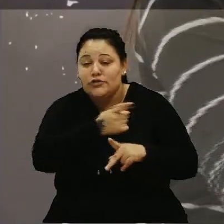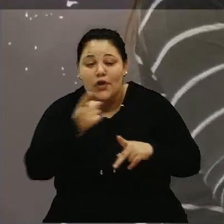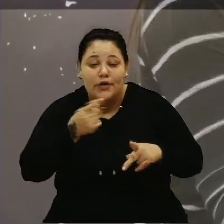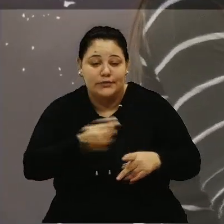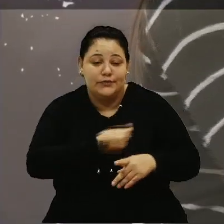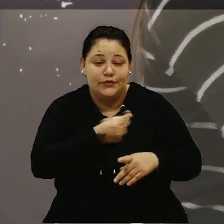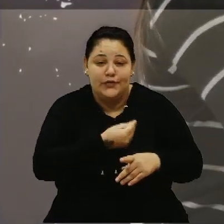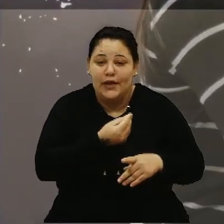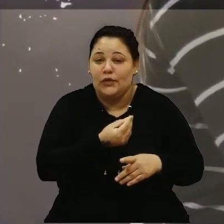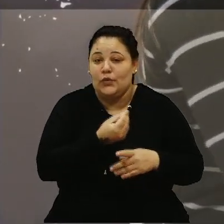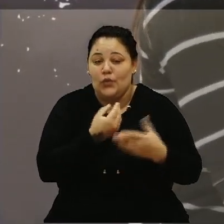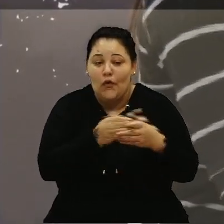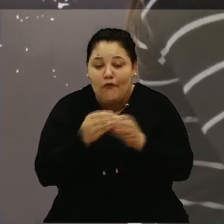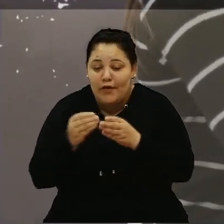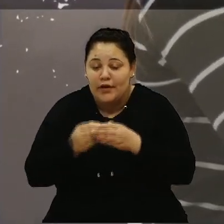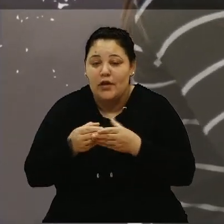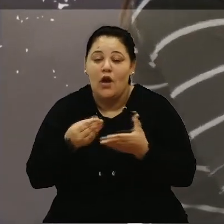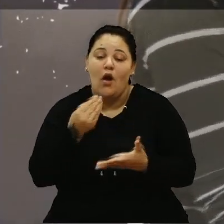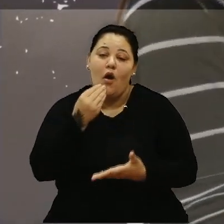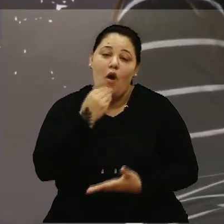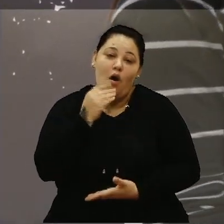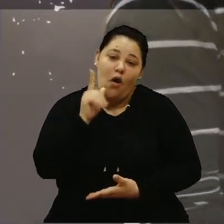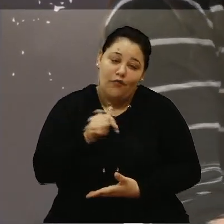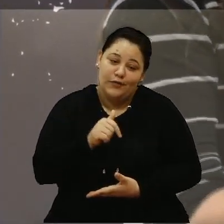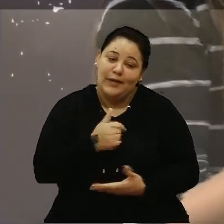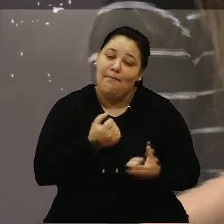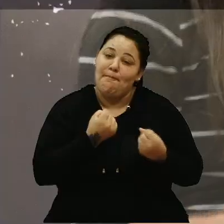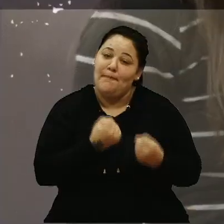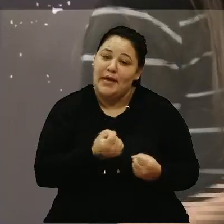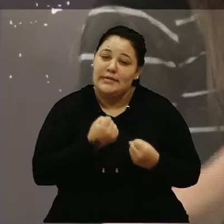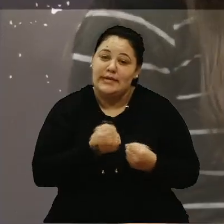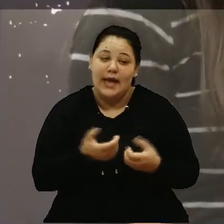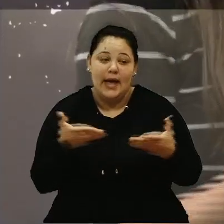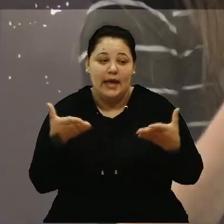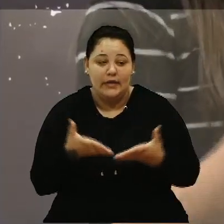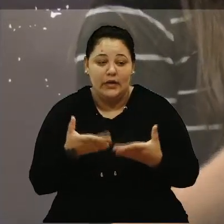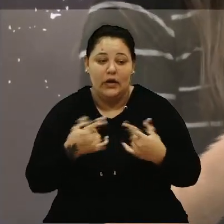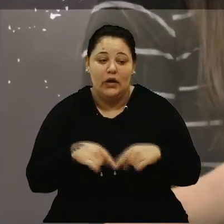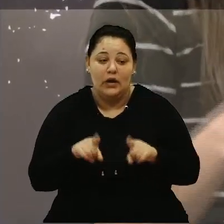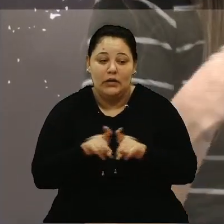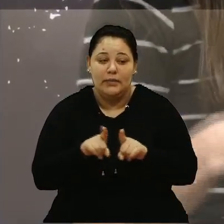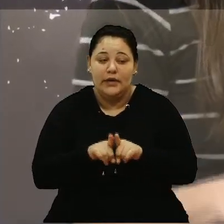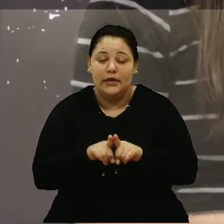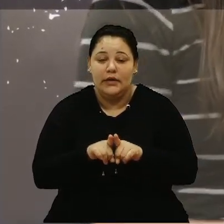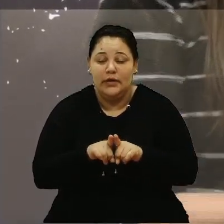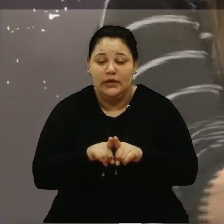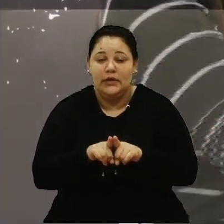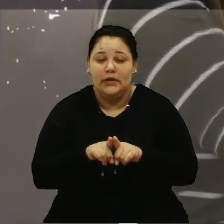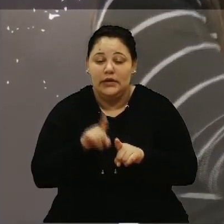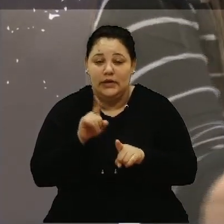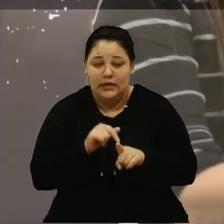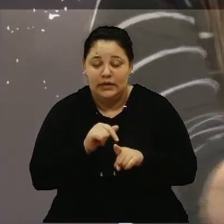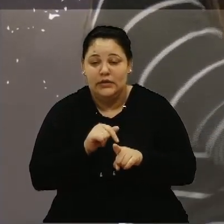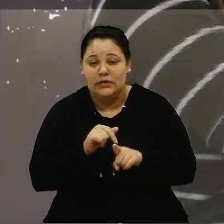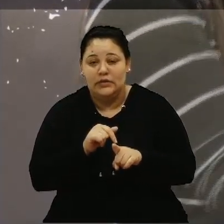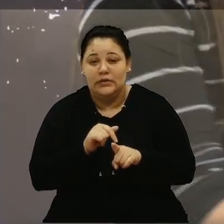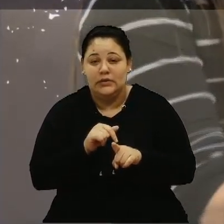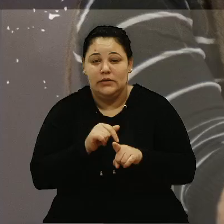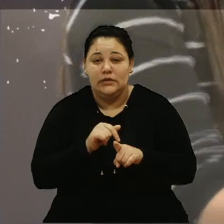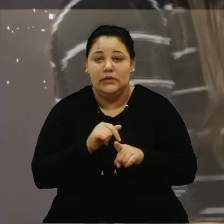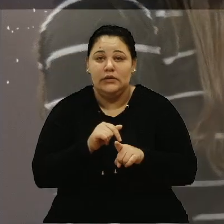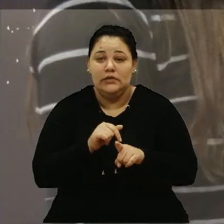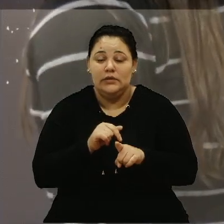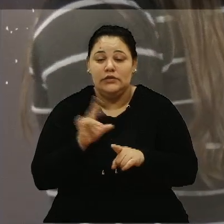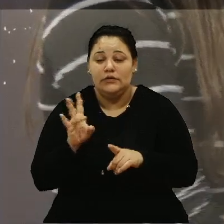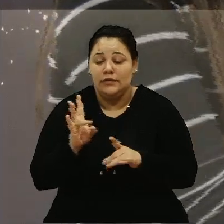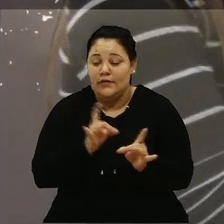situações... Claro, agora a gente vive uma situação extrema, né? Mas a gente já teve dificuldades nas escolas com a presença dos